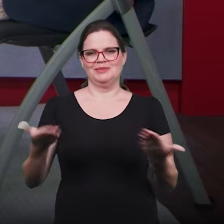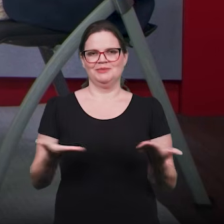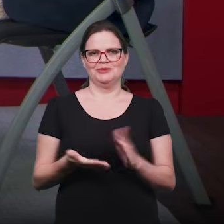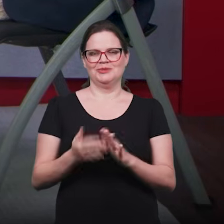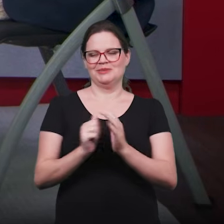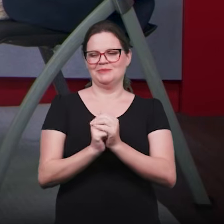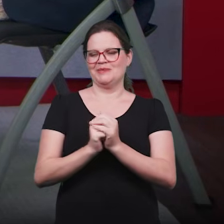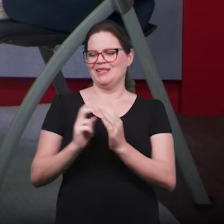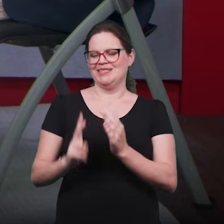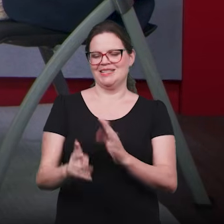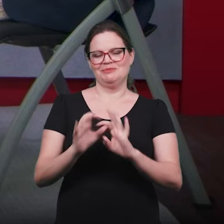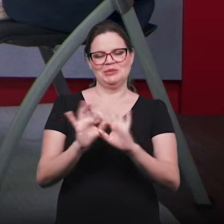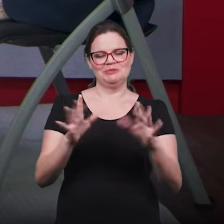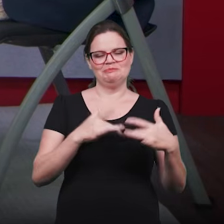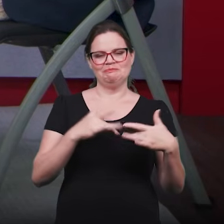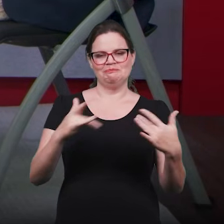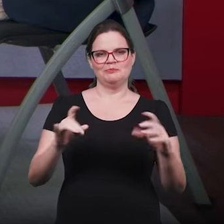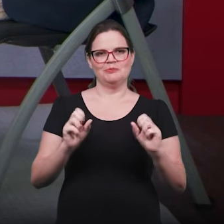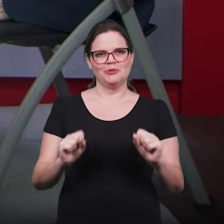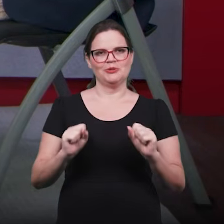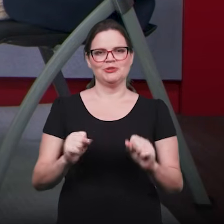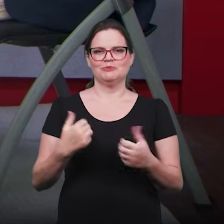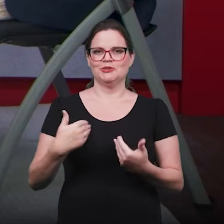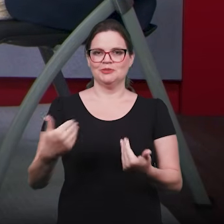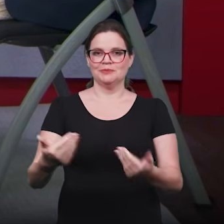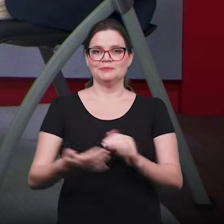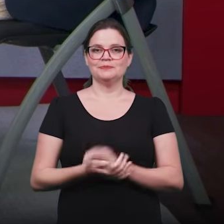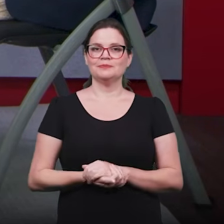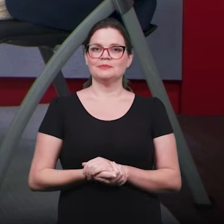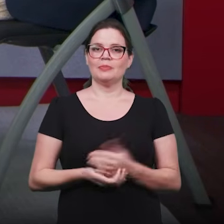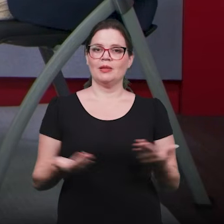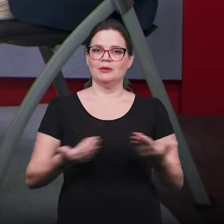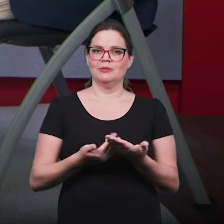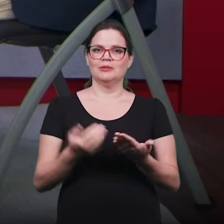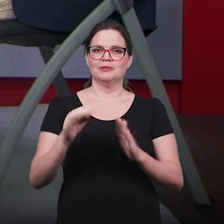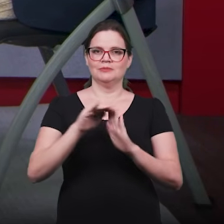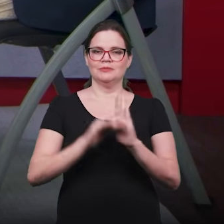nossa intérprete aqui. Amém. Sempre à disposição. É um prazer.